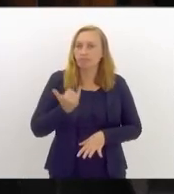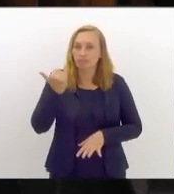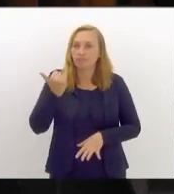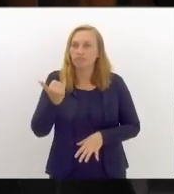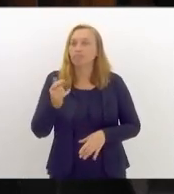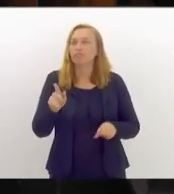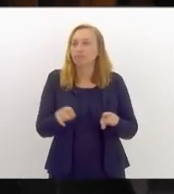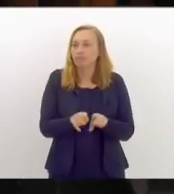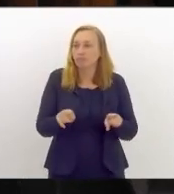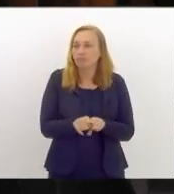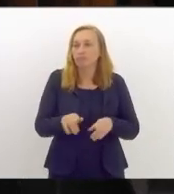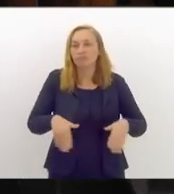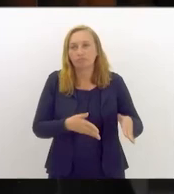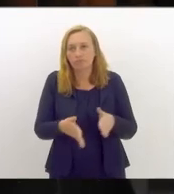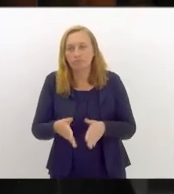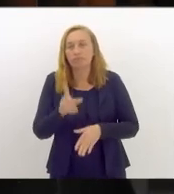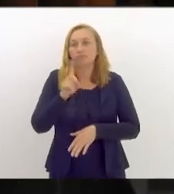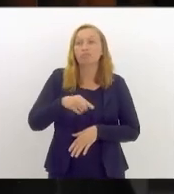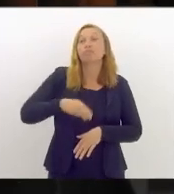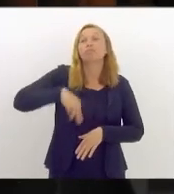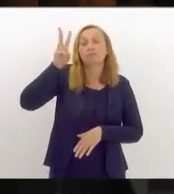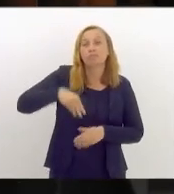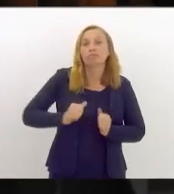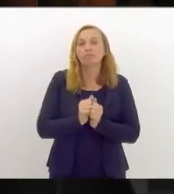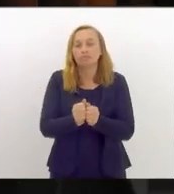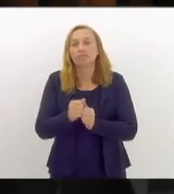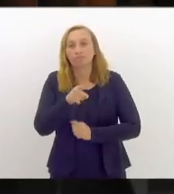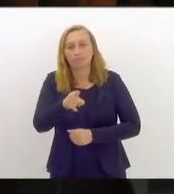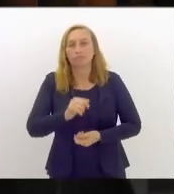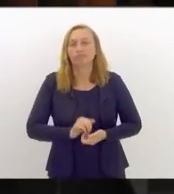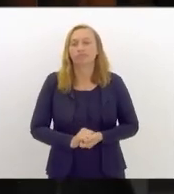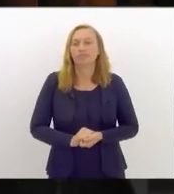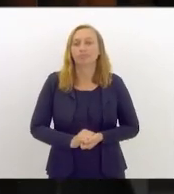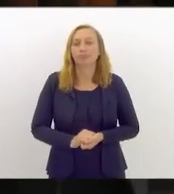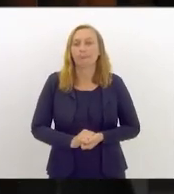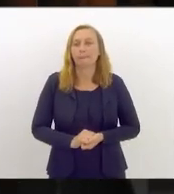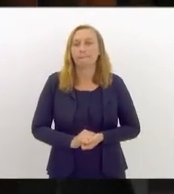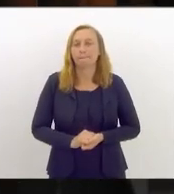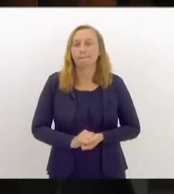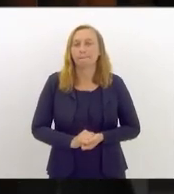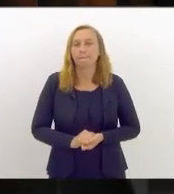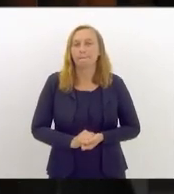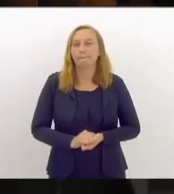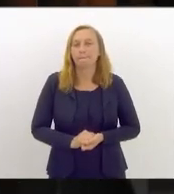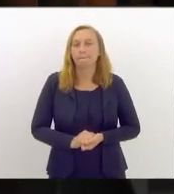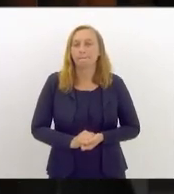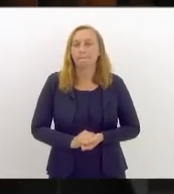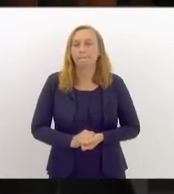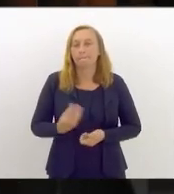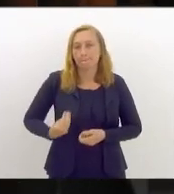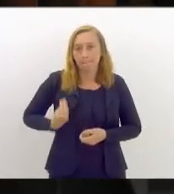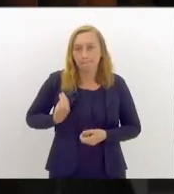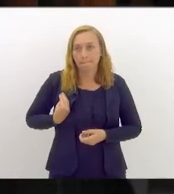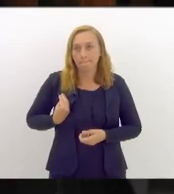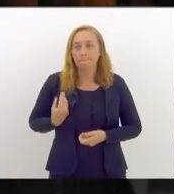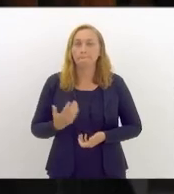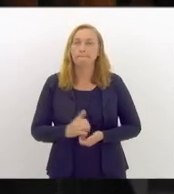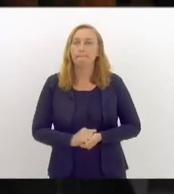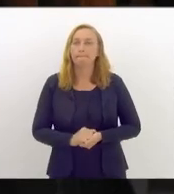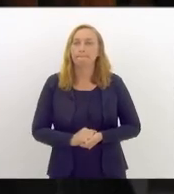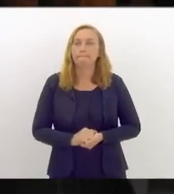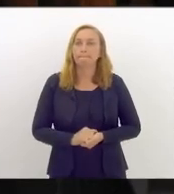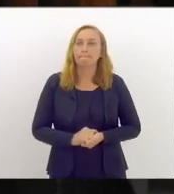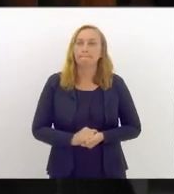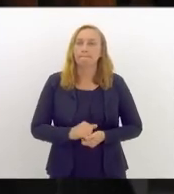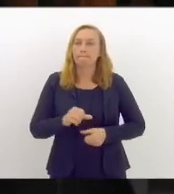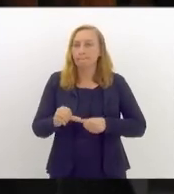ainda que o caminho é quem caminha junto com você e nessa a vida é uma constante e